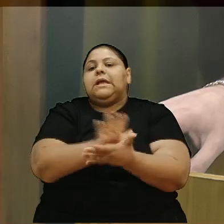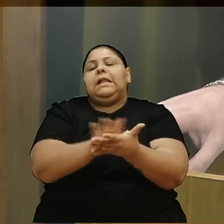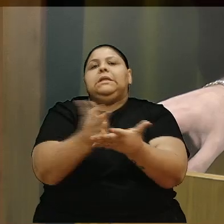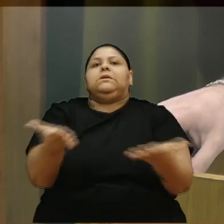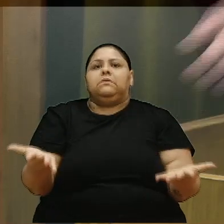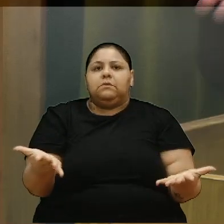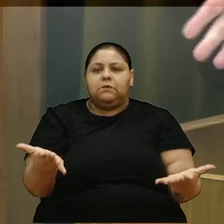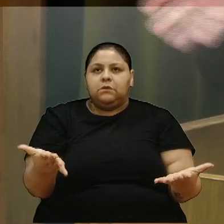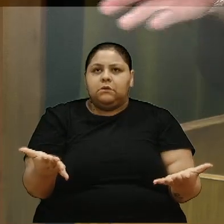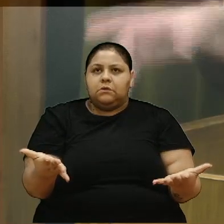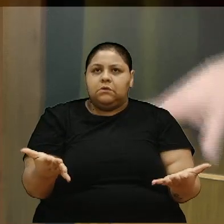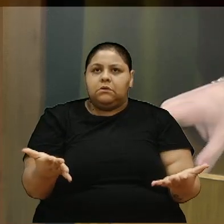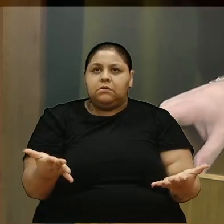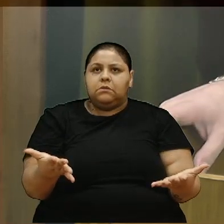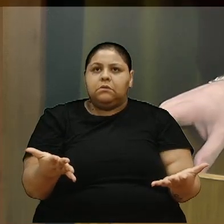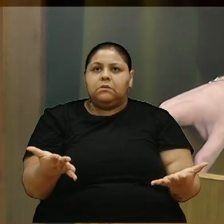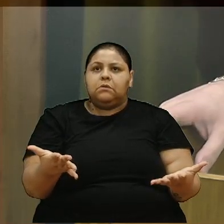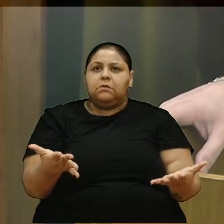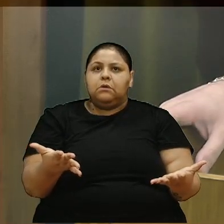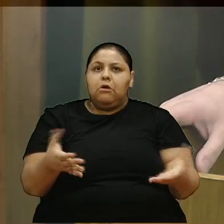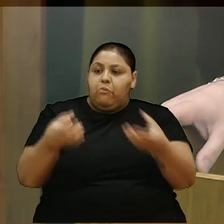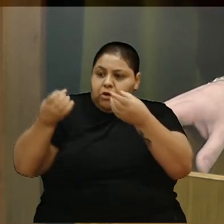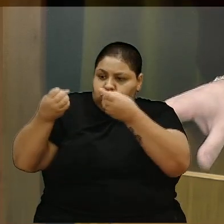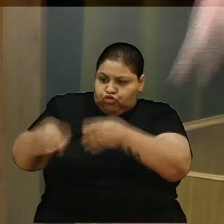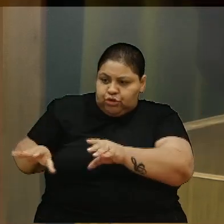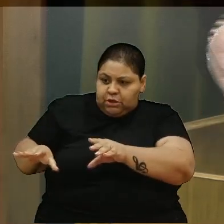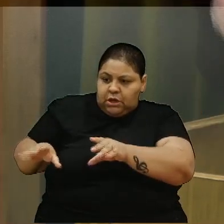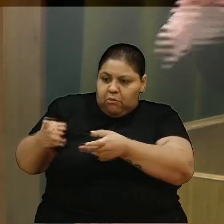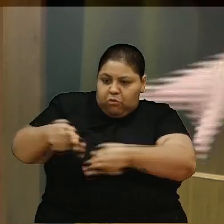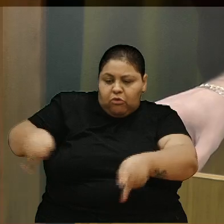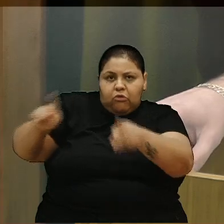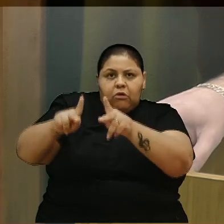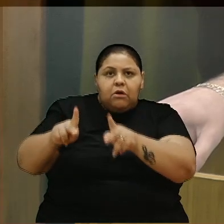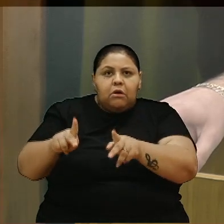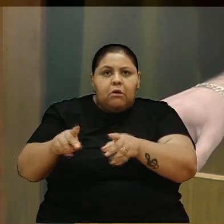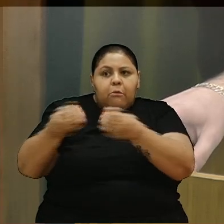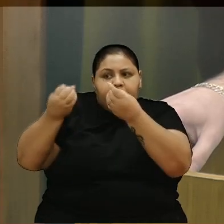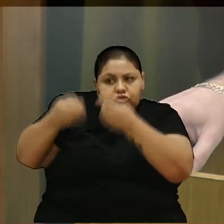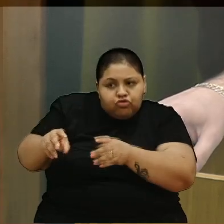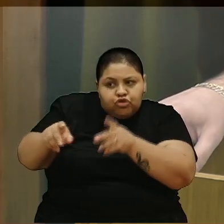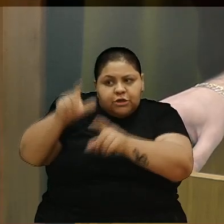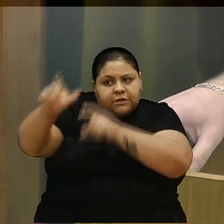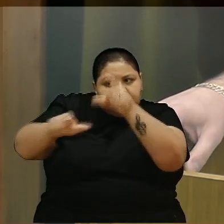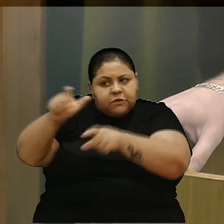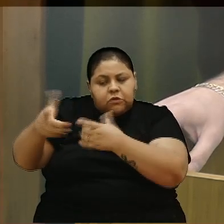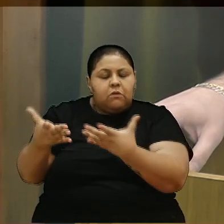elas. Crava a população. Ferra com a população.